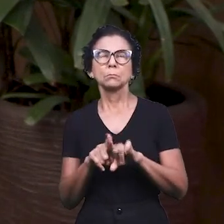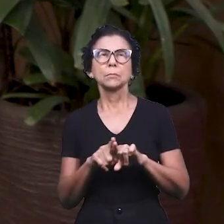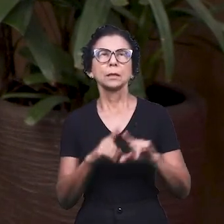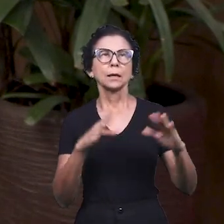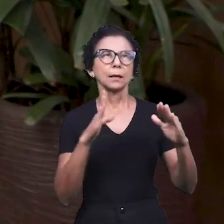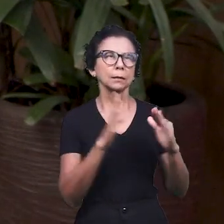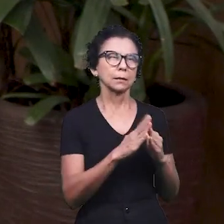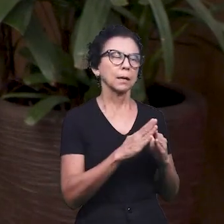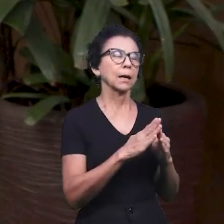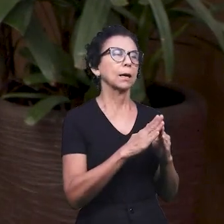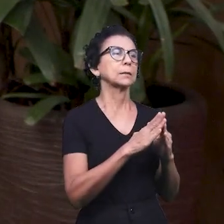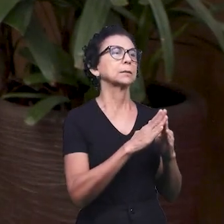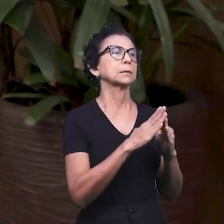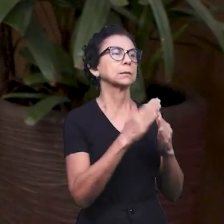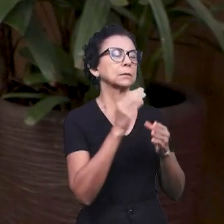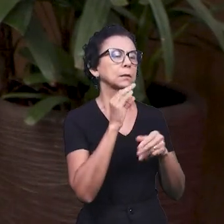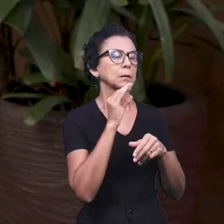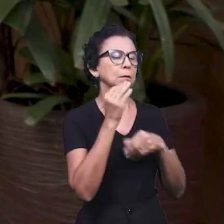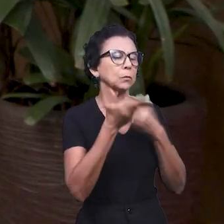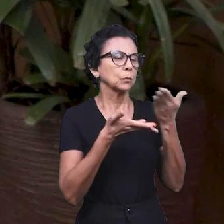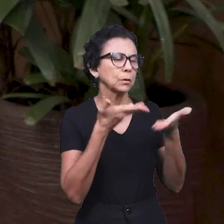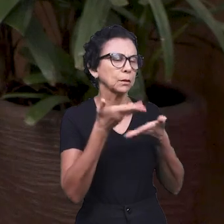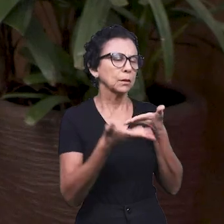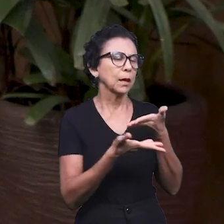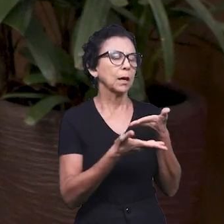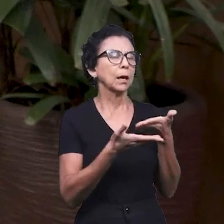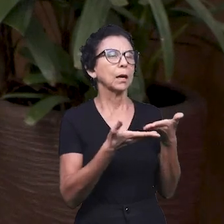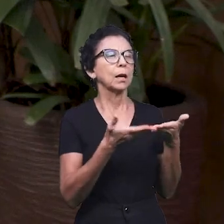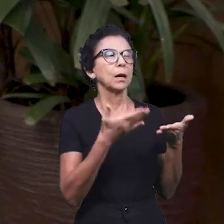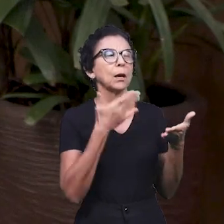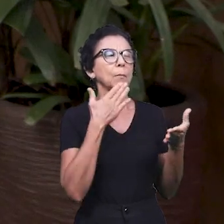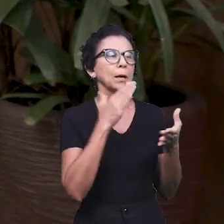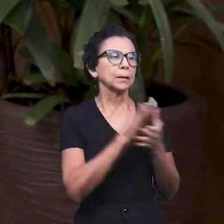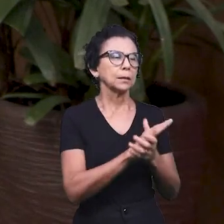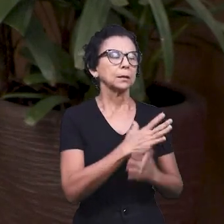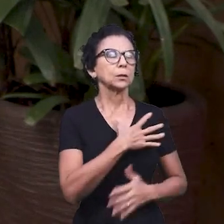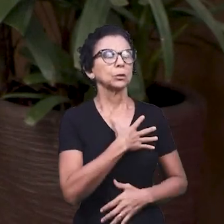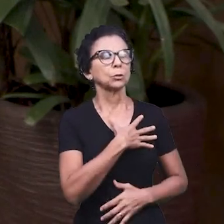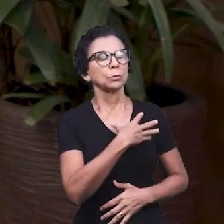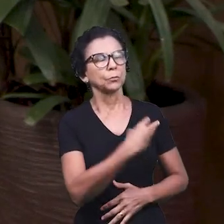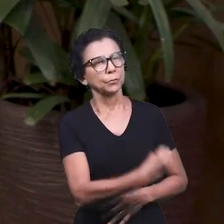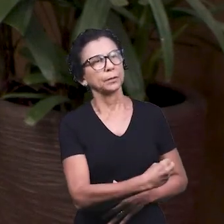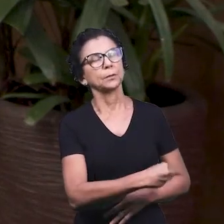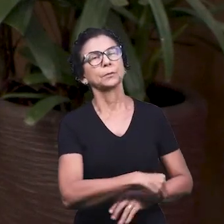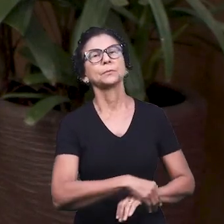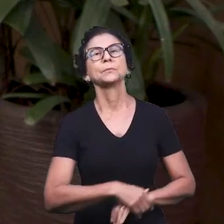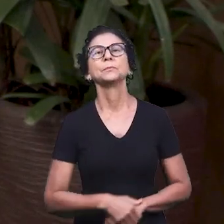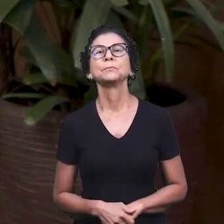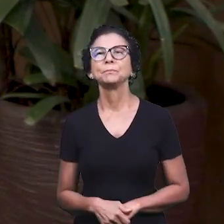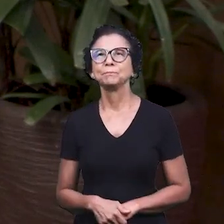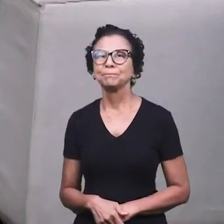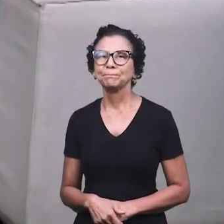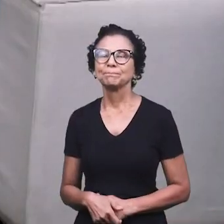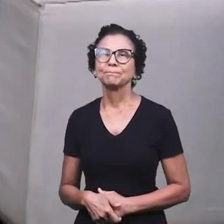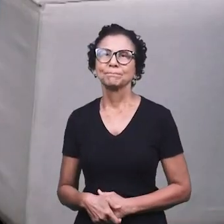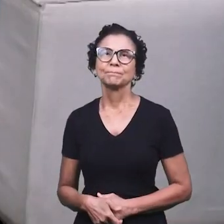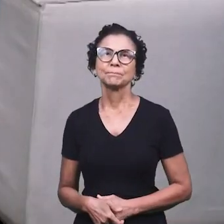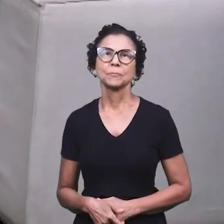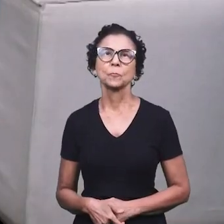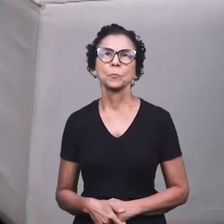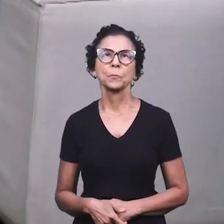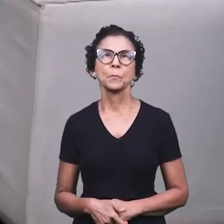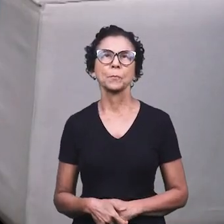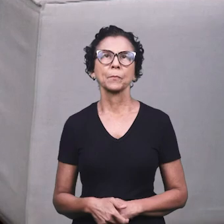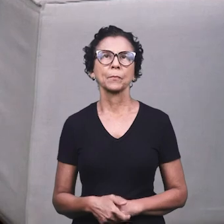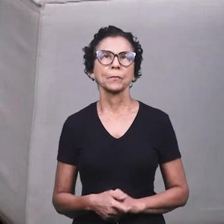da casa, sendo mãe, cuidando dos filhos, do esposo e também empreendendo. Porque senão não vale